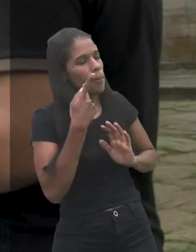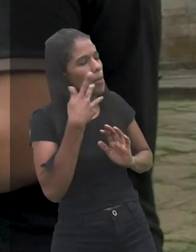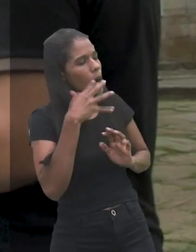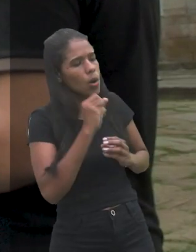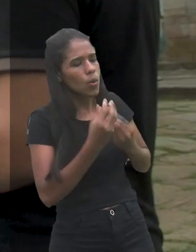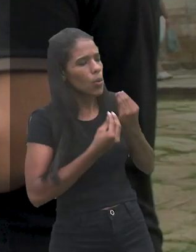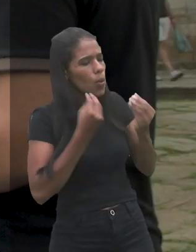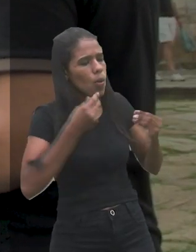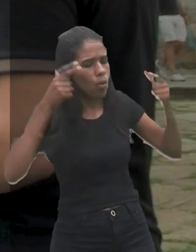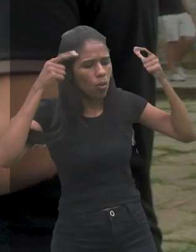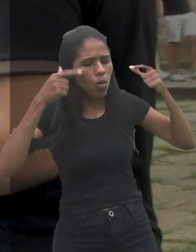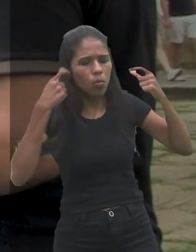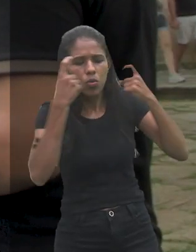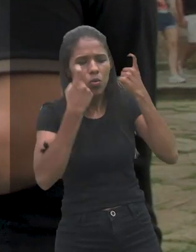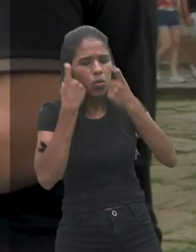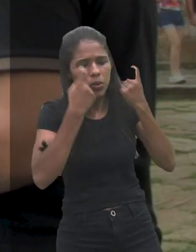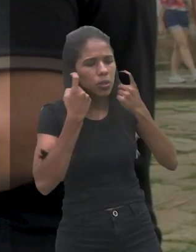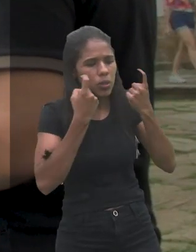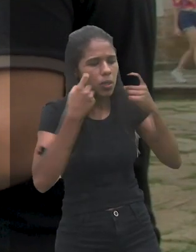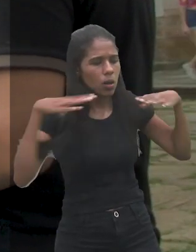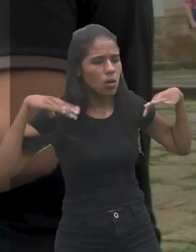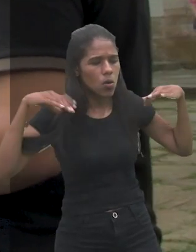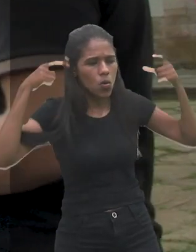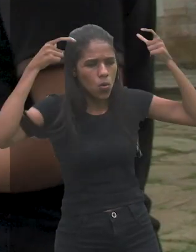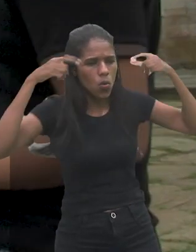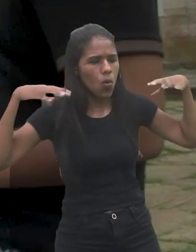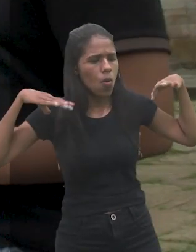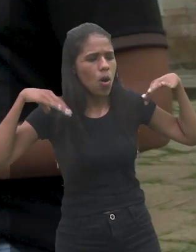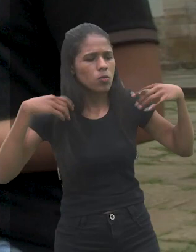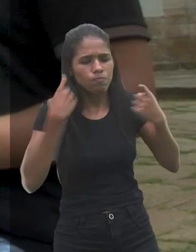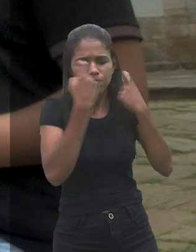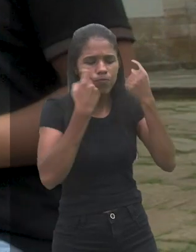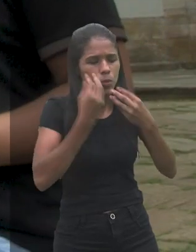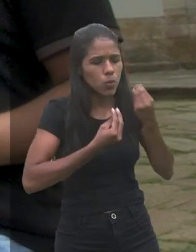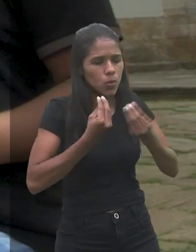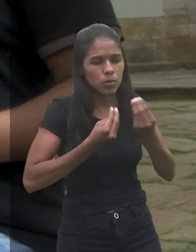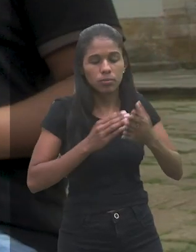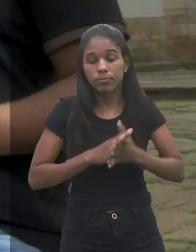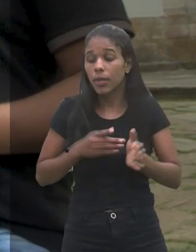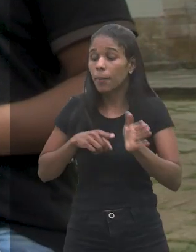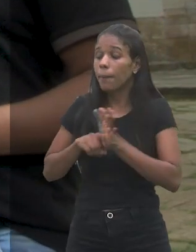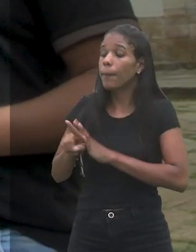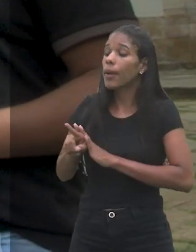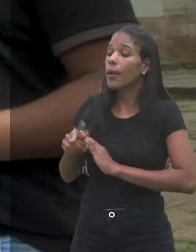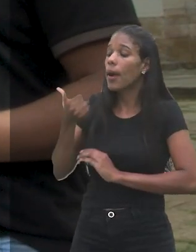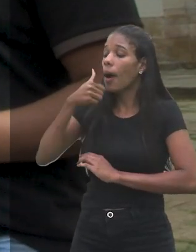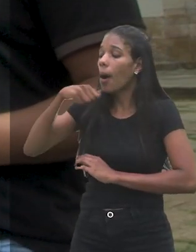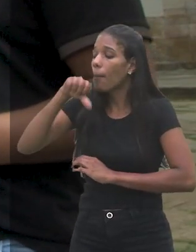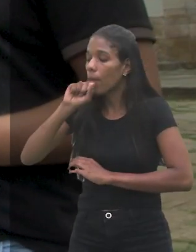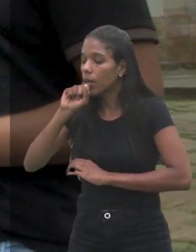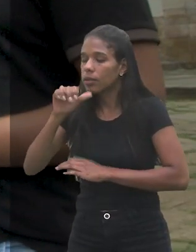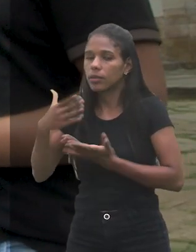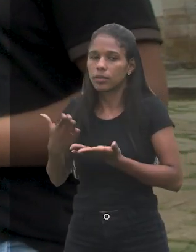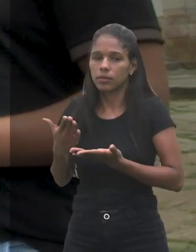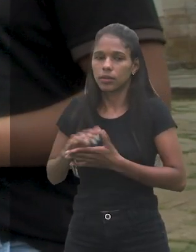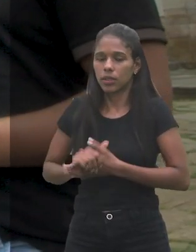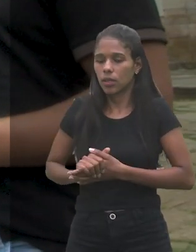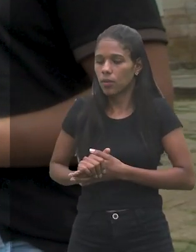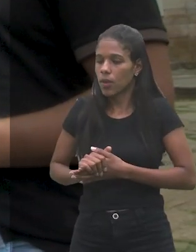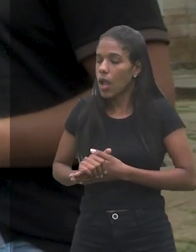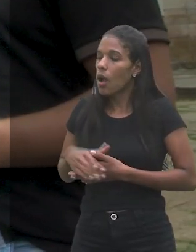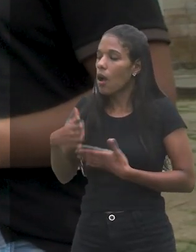vai fazer a portada da igreja. Aí munido de papel e pena, ele perguntou o tamanho dele, ficou os anjinhos: cabelo encaracolado,